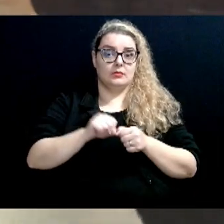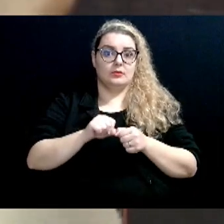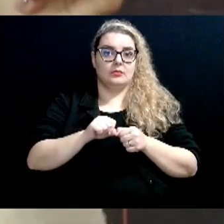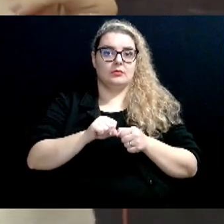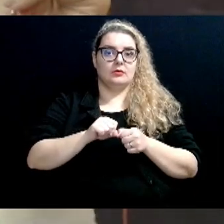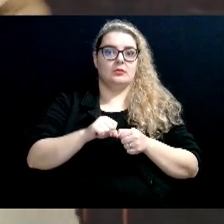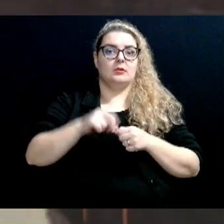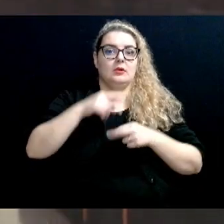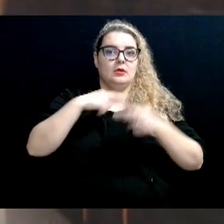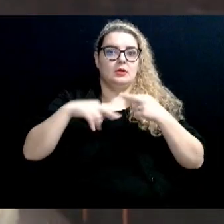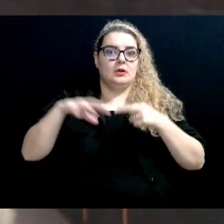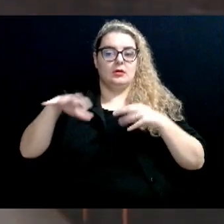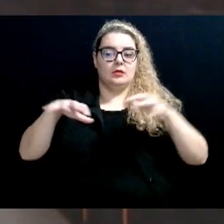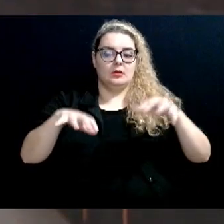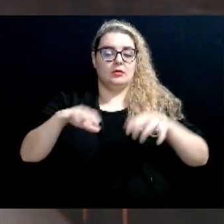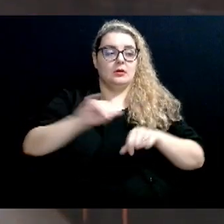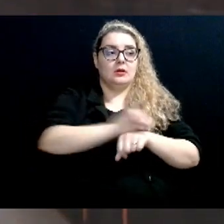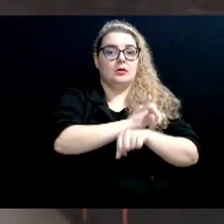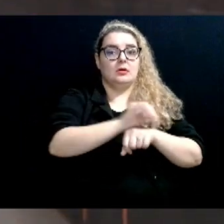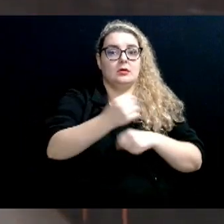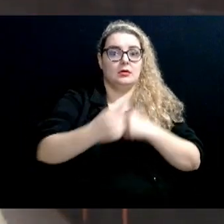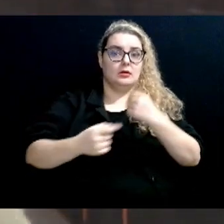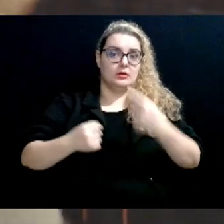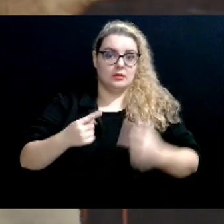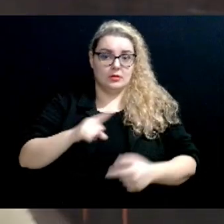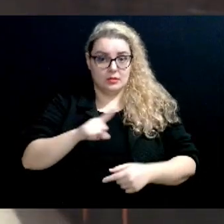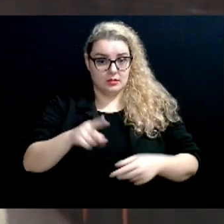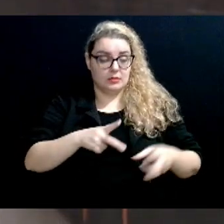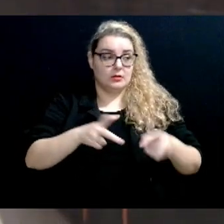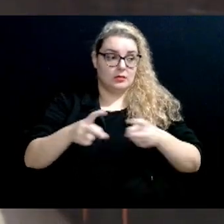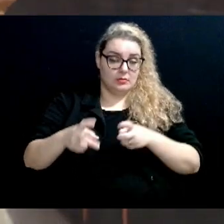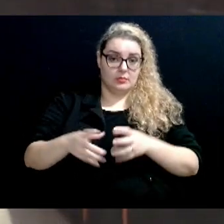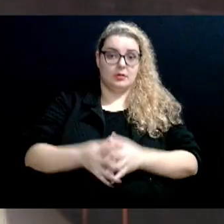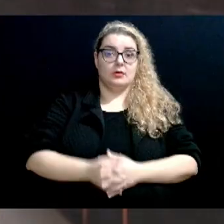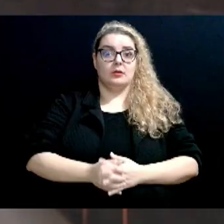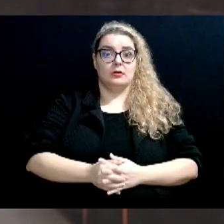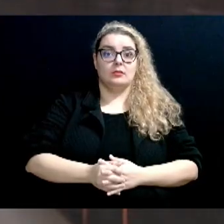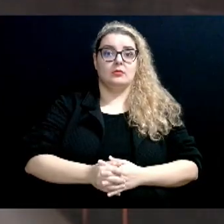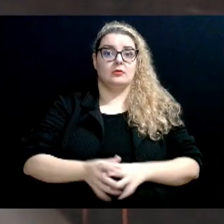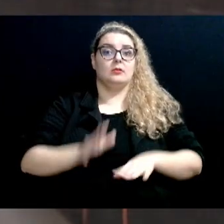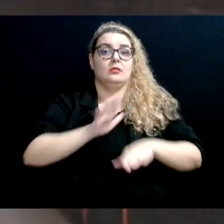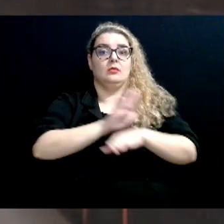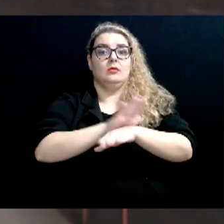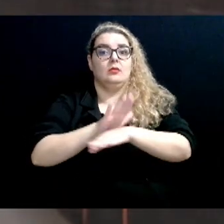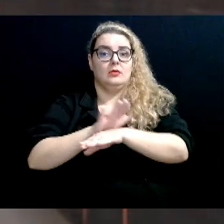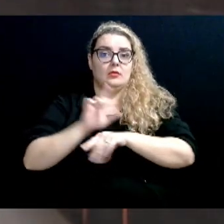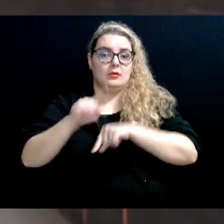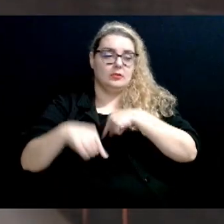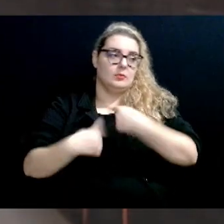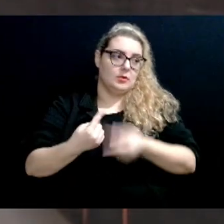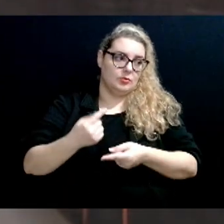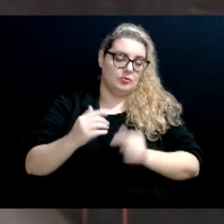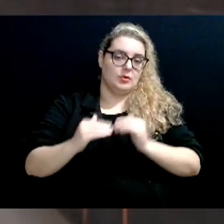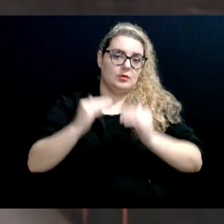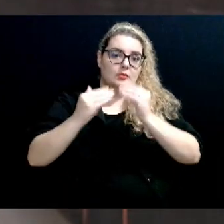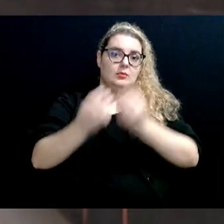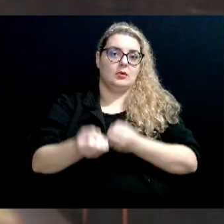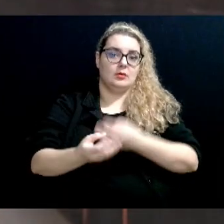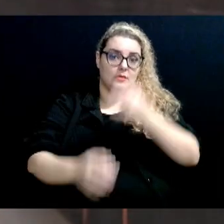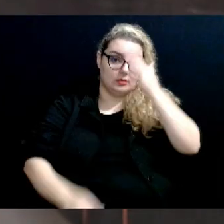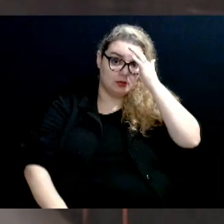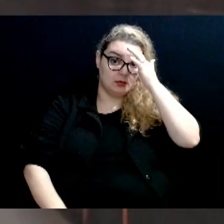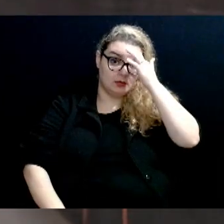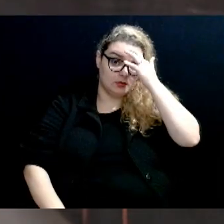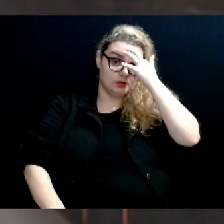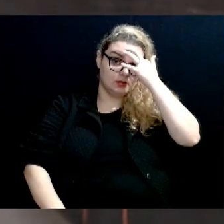algumas estratégias sem perceber, mas que te ajudam depois a recuperar essa informação. Então, por exemplo, a